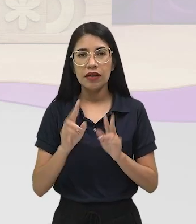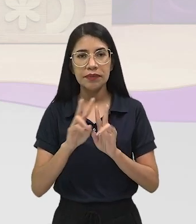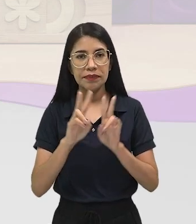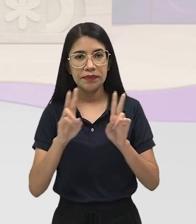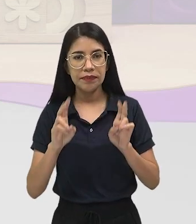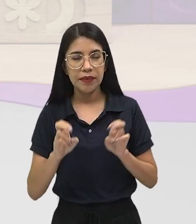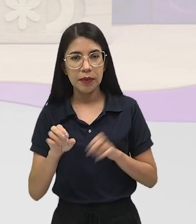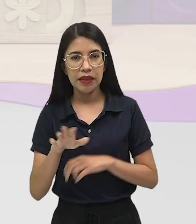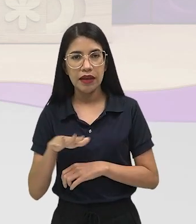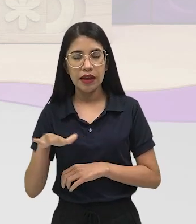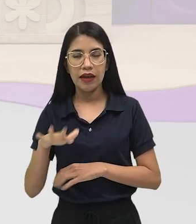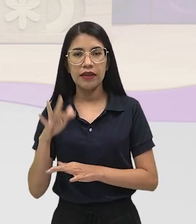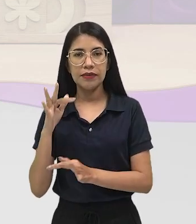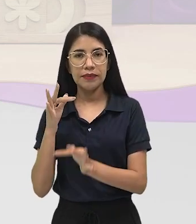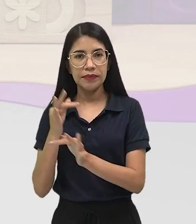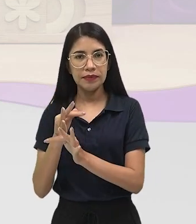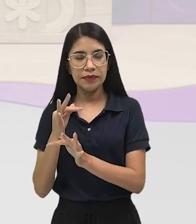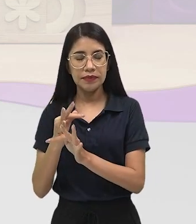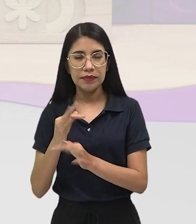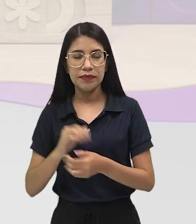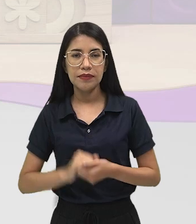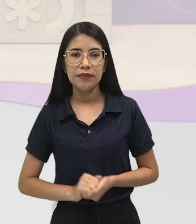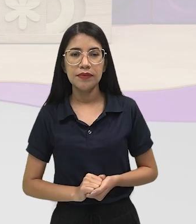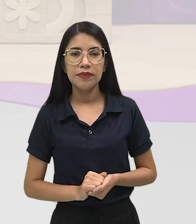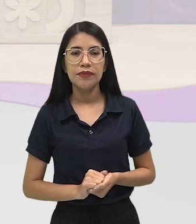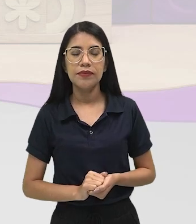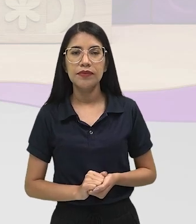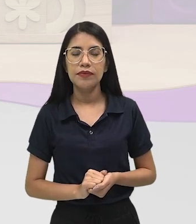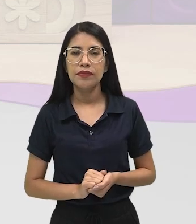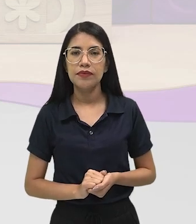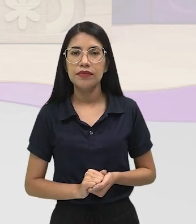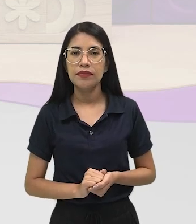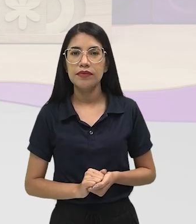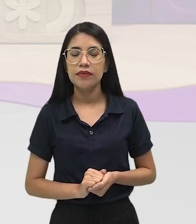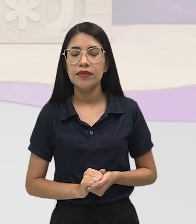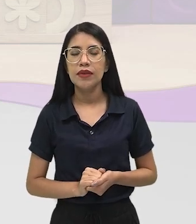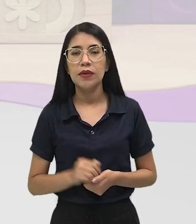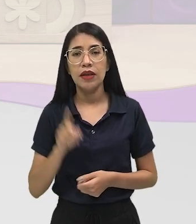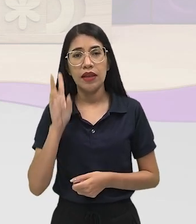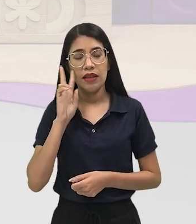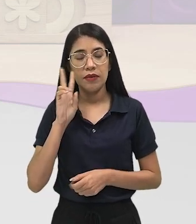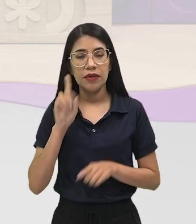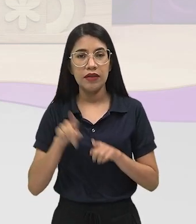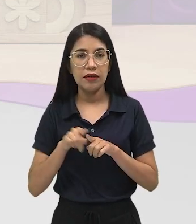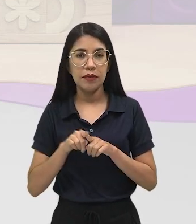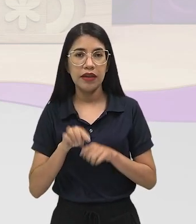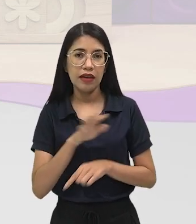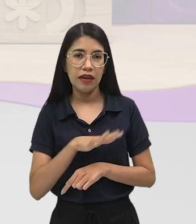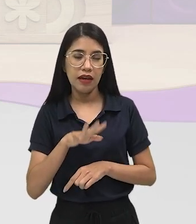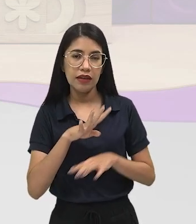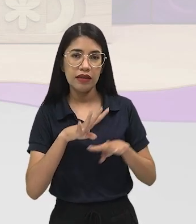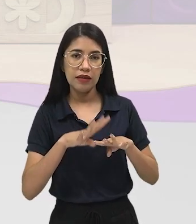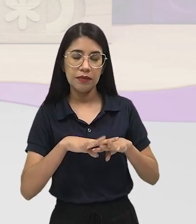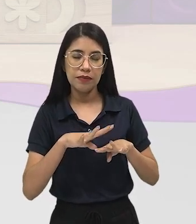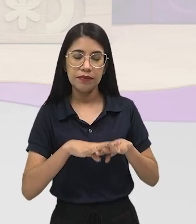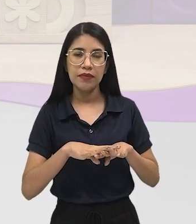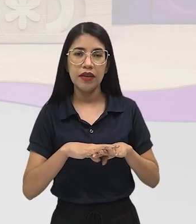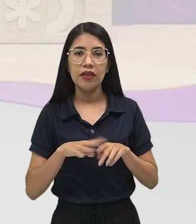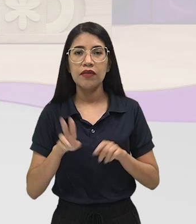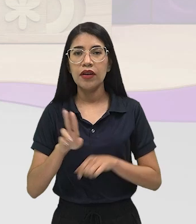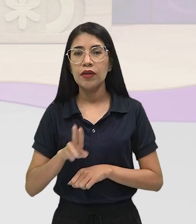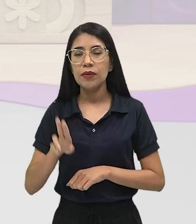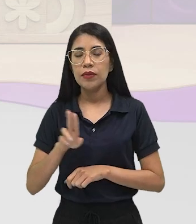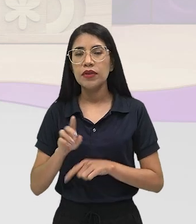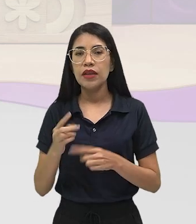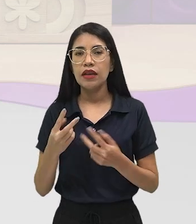parte da física. Então, a força, e aí lembram a matemática, aqui na física você vai